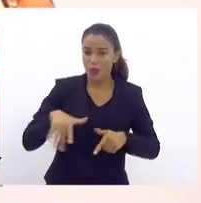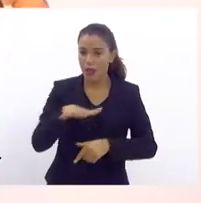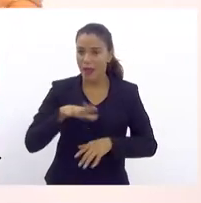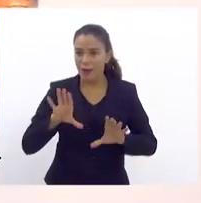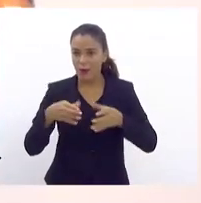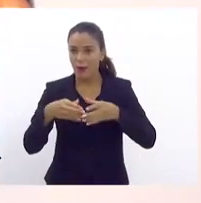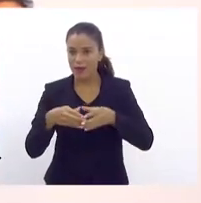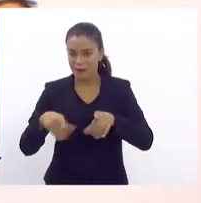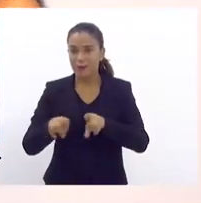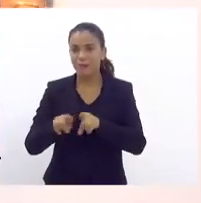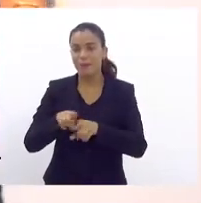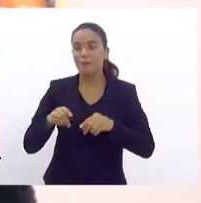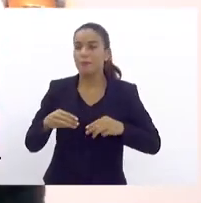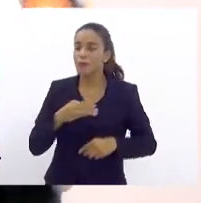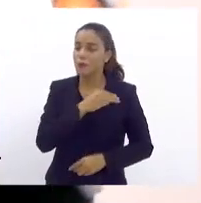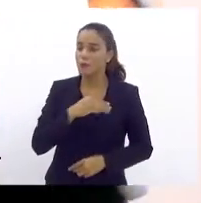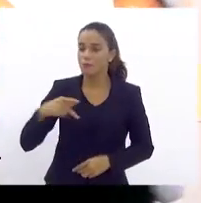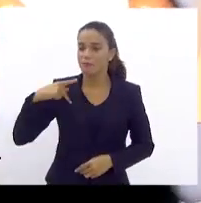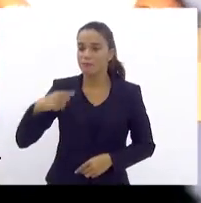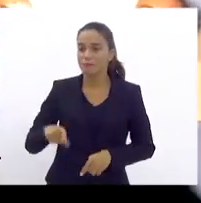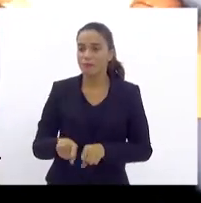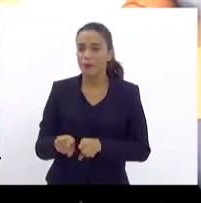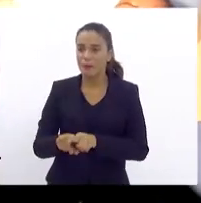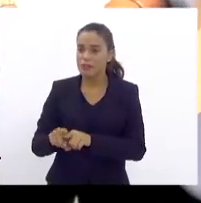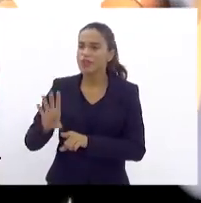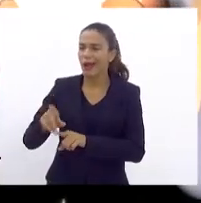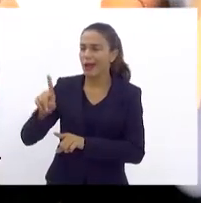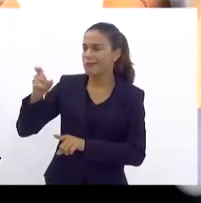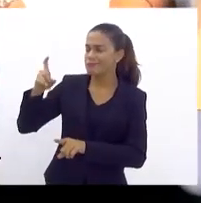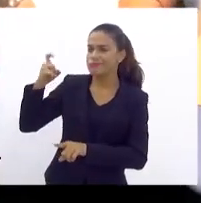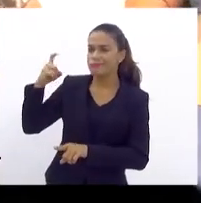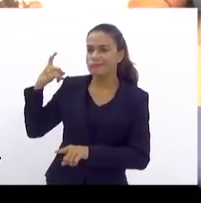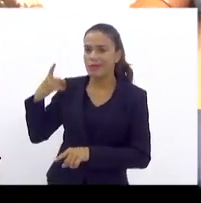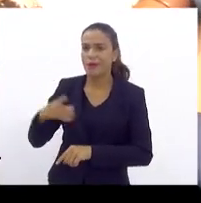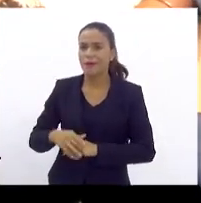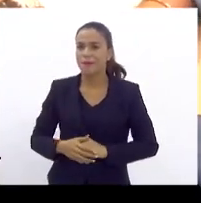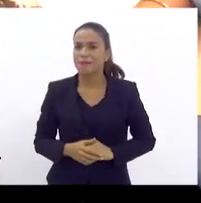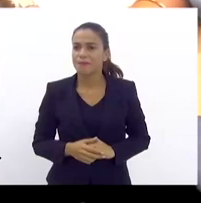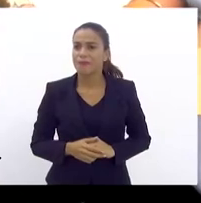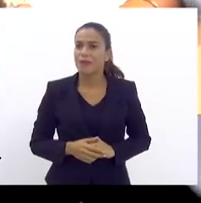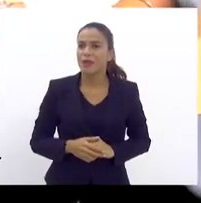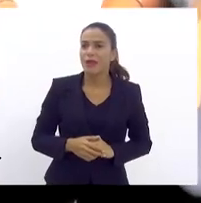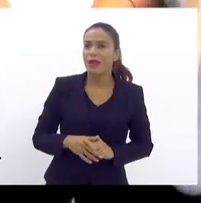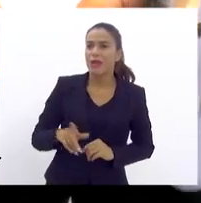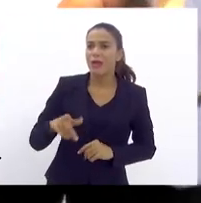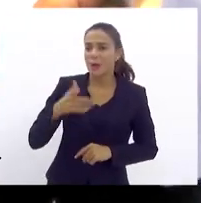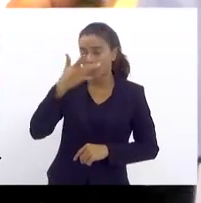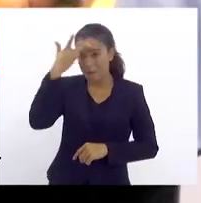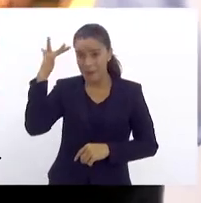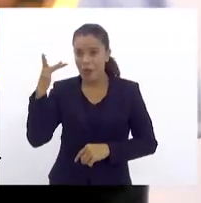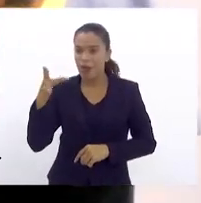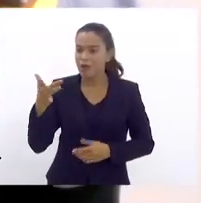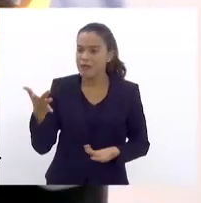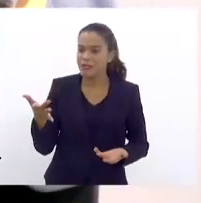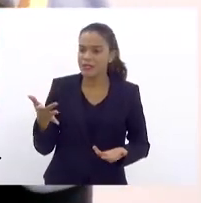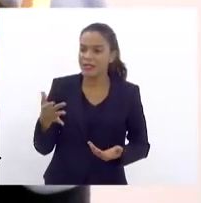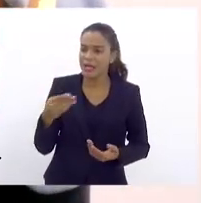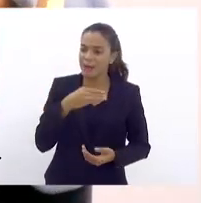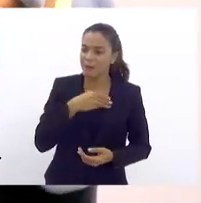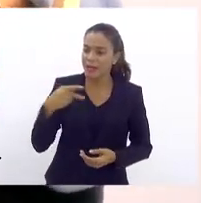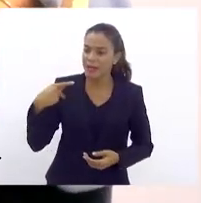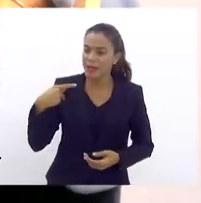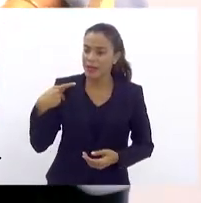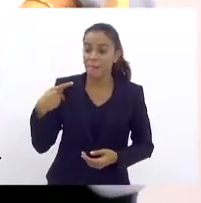coletiva assim como Ministério Público a gente já teve oportunidade de conversar com o deputado federal de Pacheco e com outros deputados